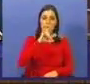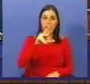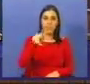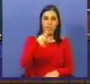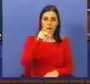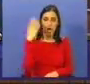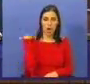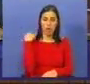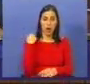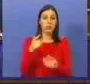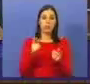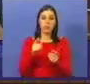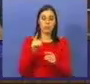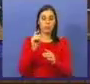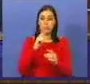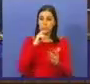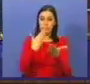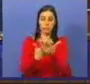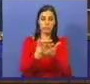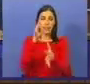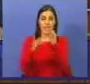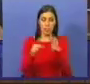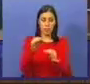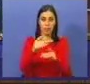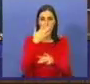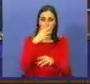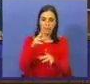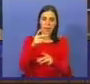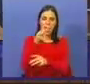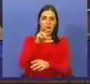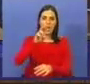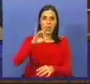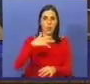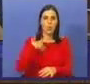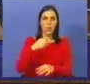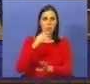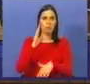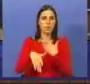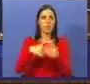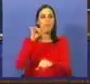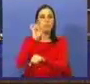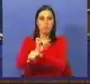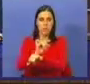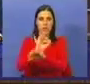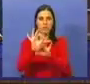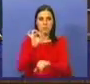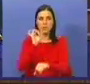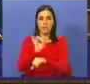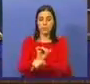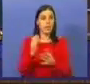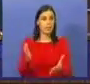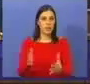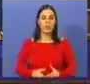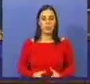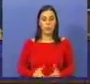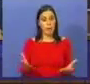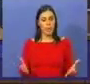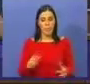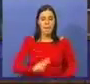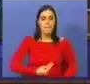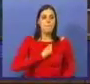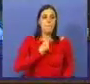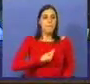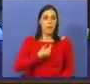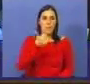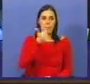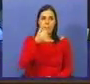Costa foi constituído arguido. Quero transmitir-lhe a informação de que, entretanto, foi detido. E, portanto, as